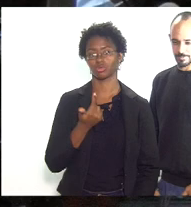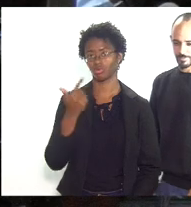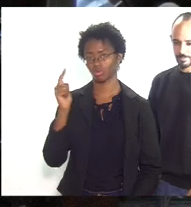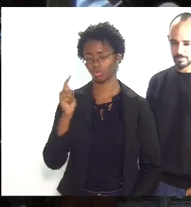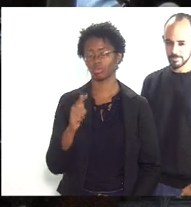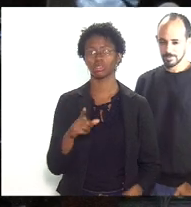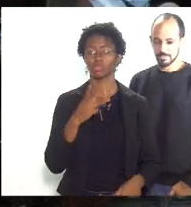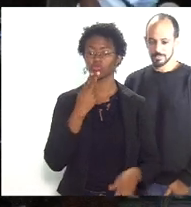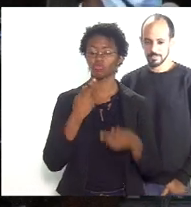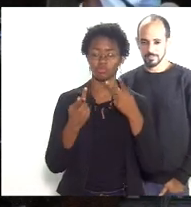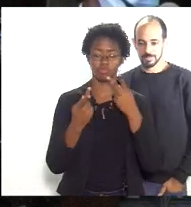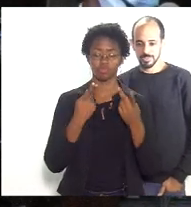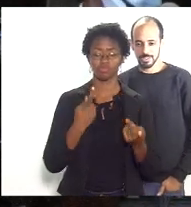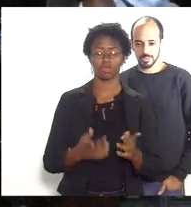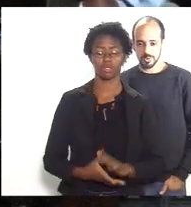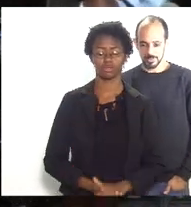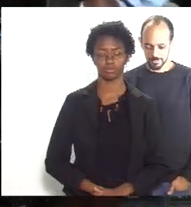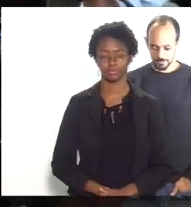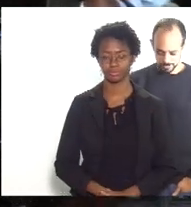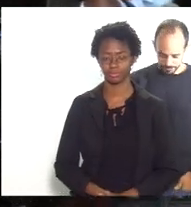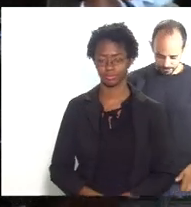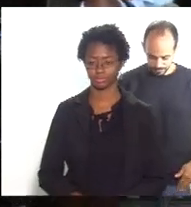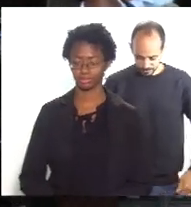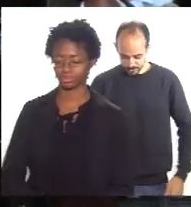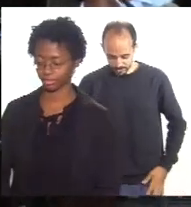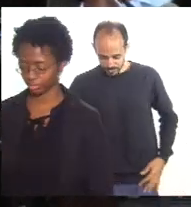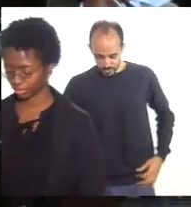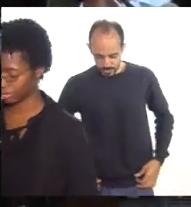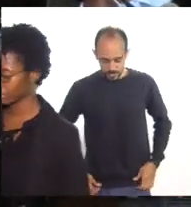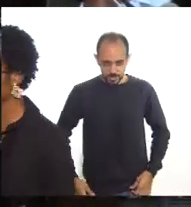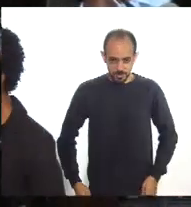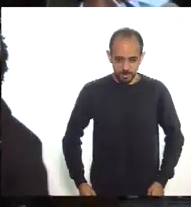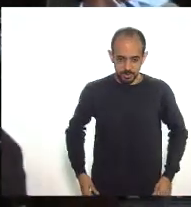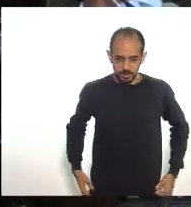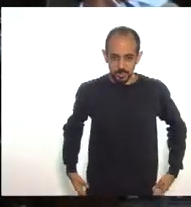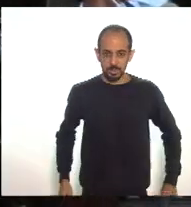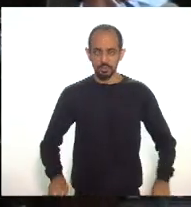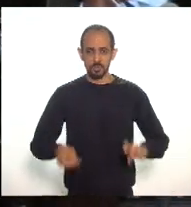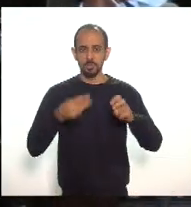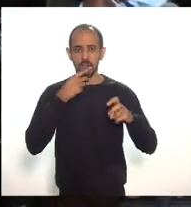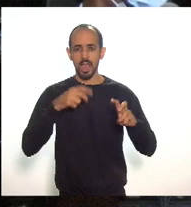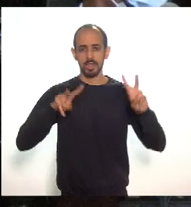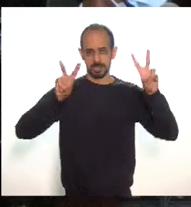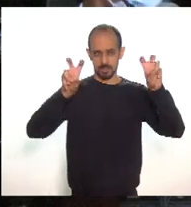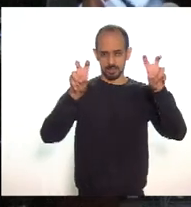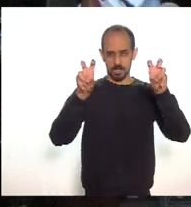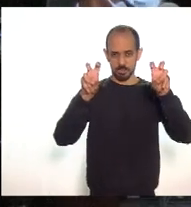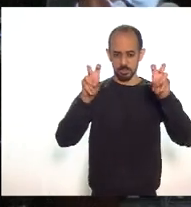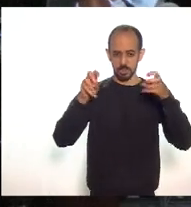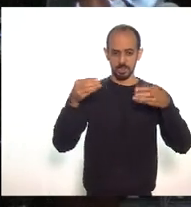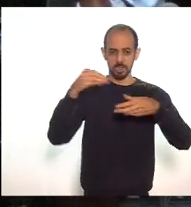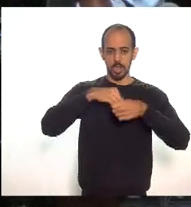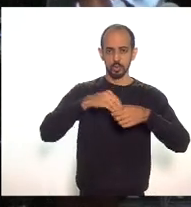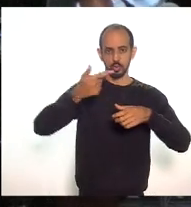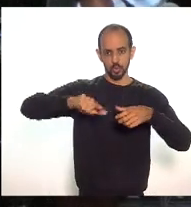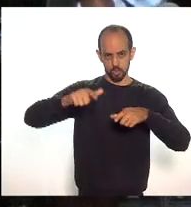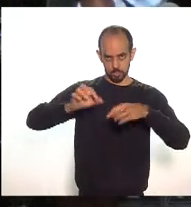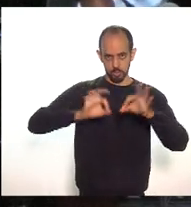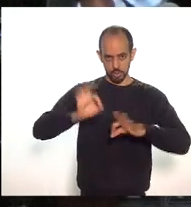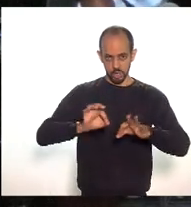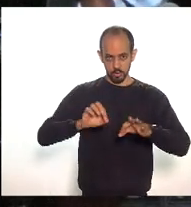trata dos consórcios vamos falar desse tema no naquele projeto ok ok